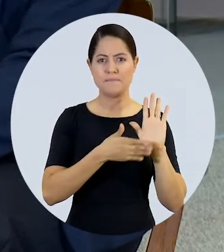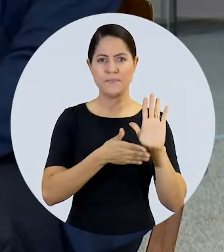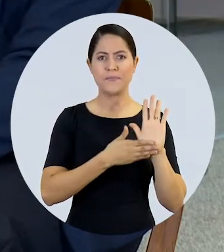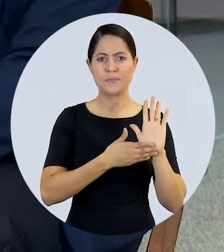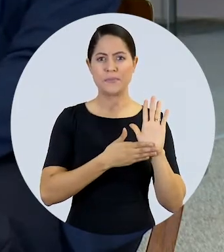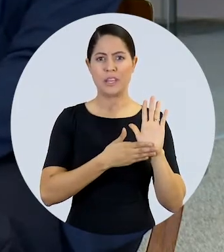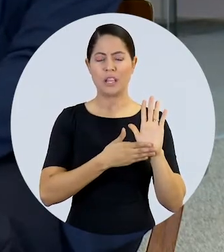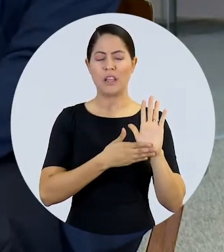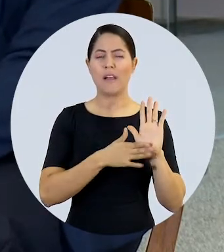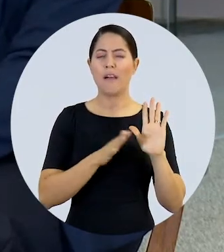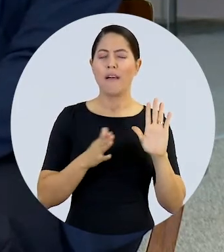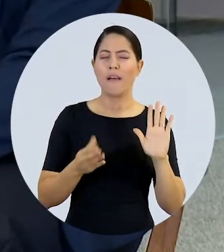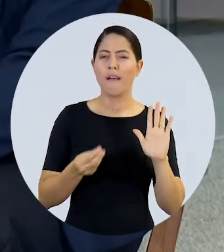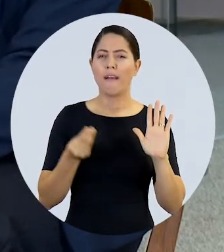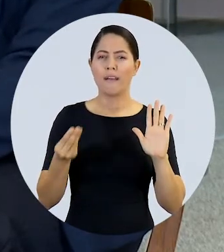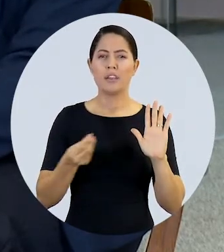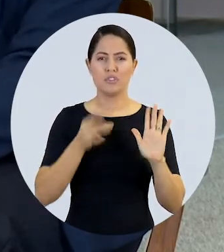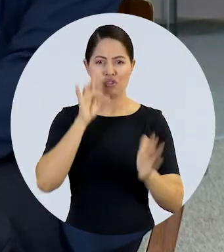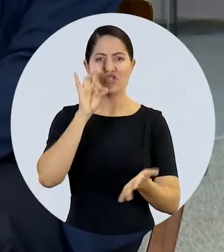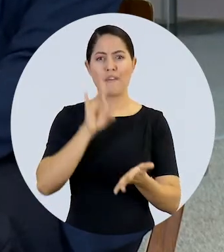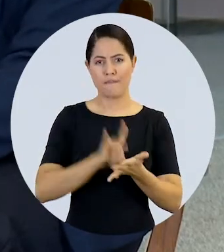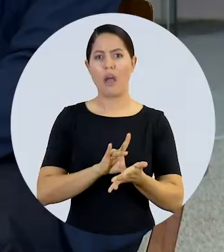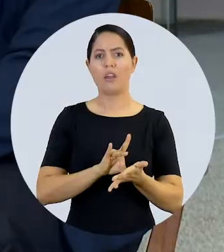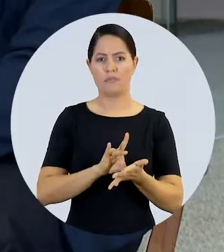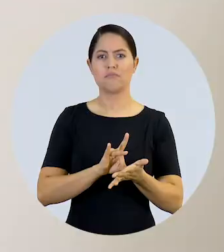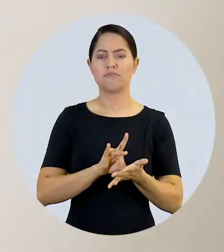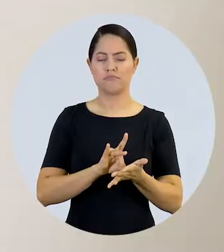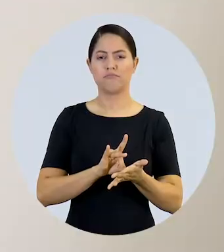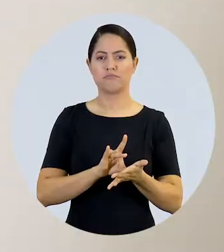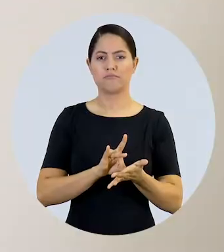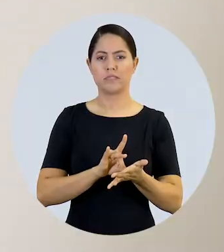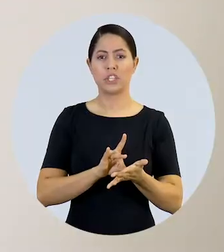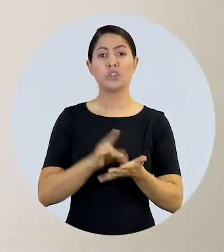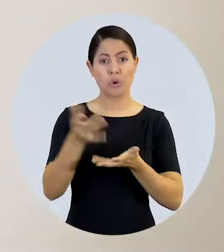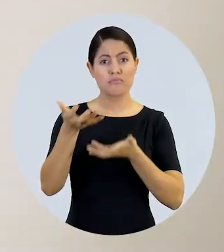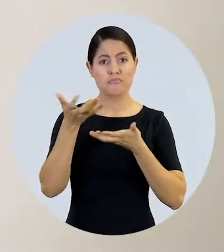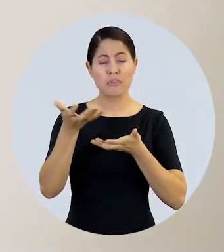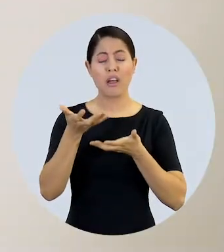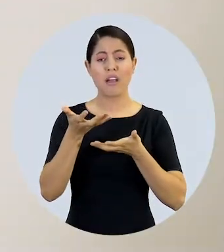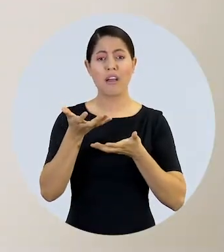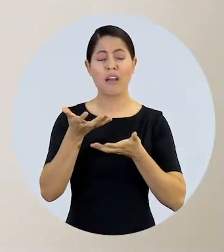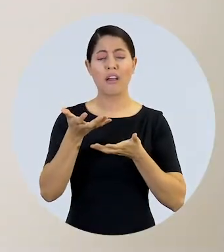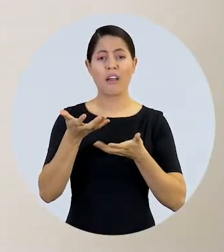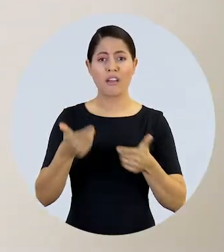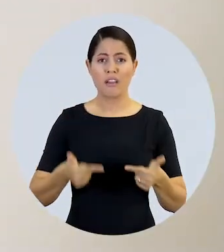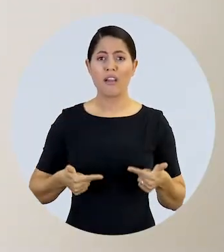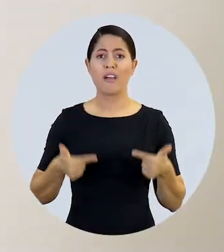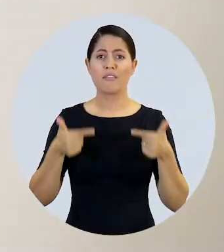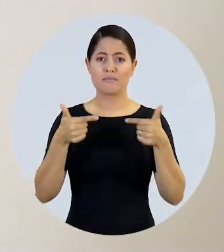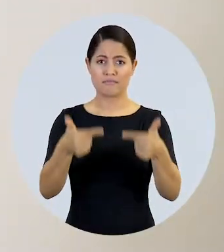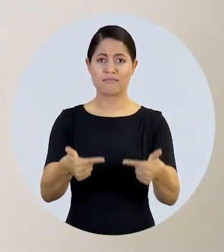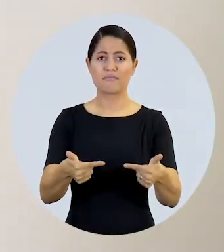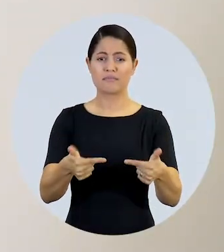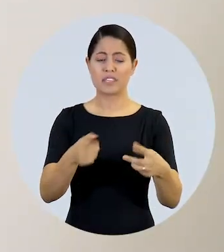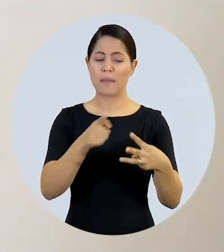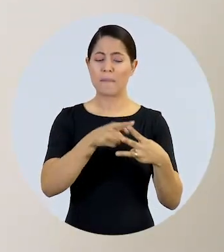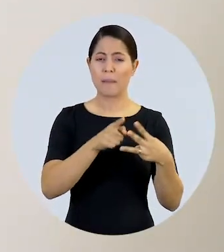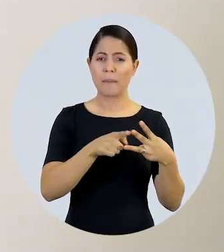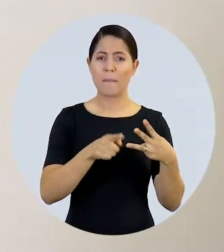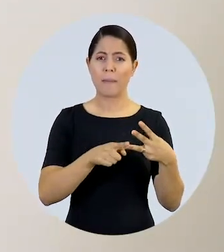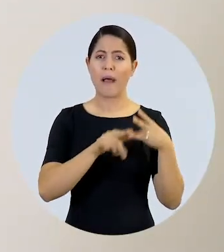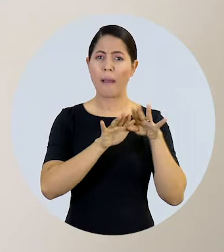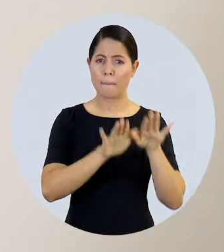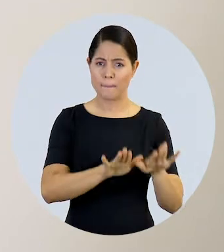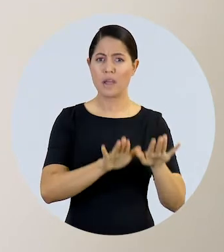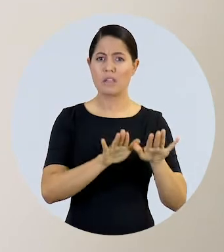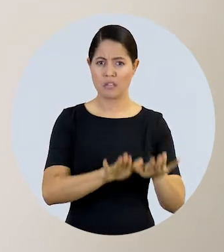propostas, né? Mais veementes assim que a gente está buscando ficar como